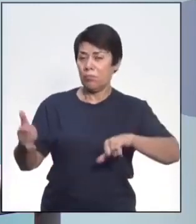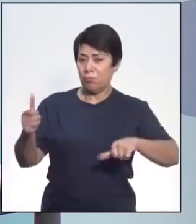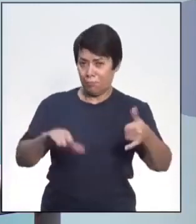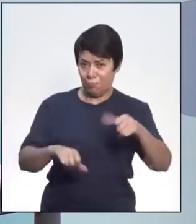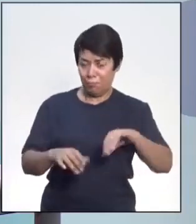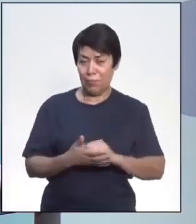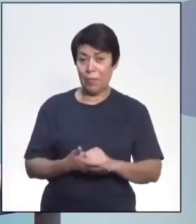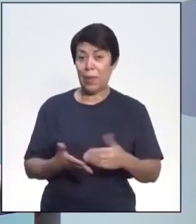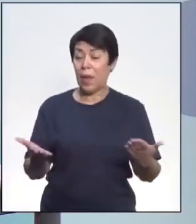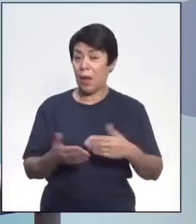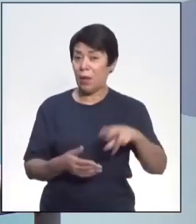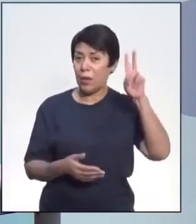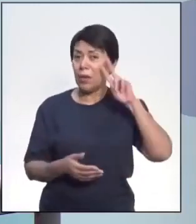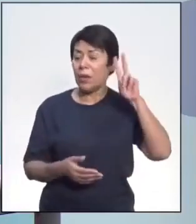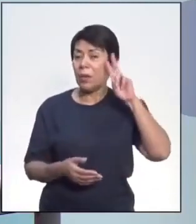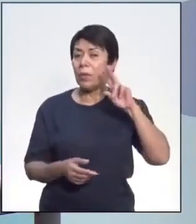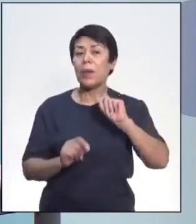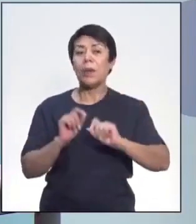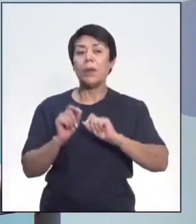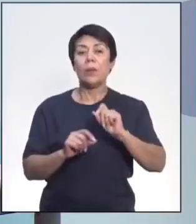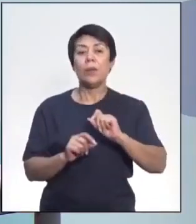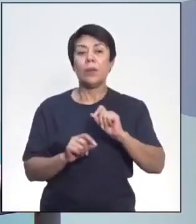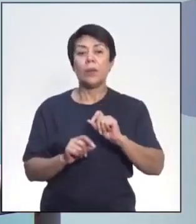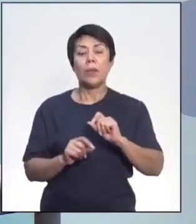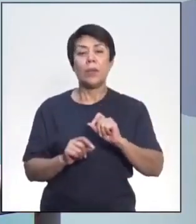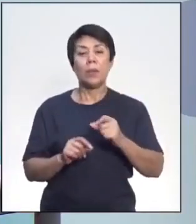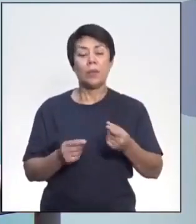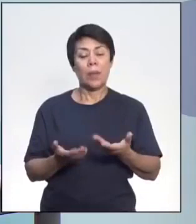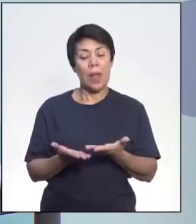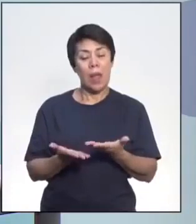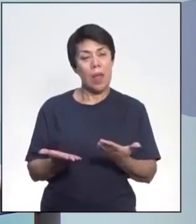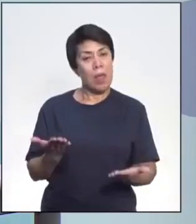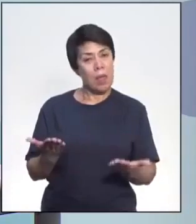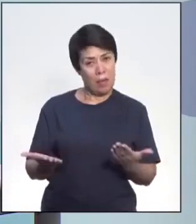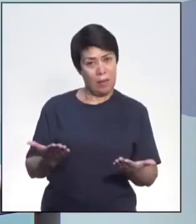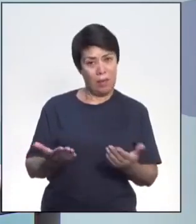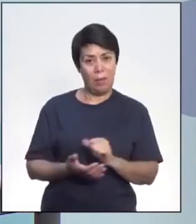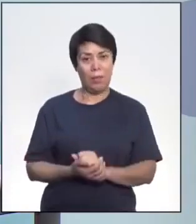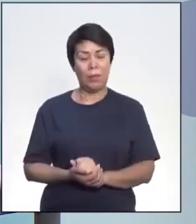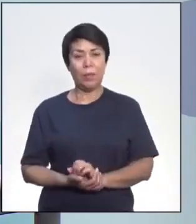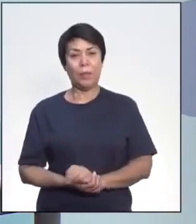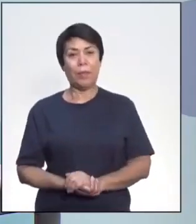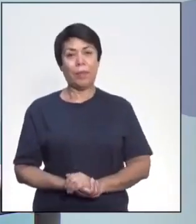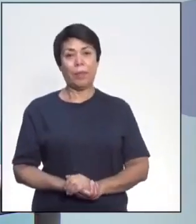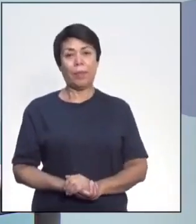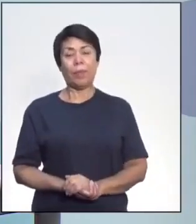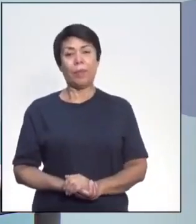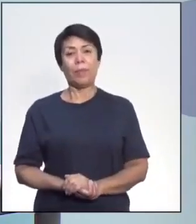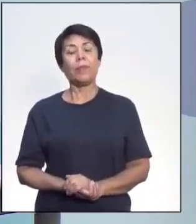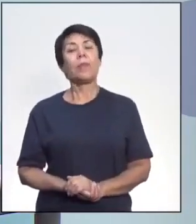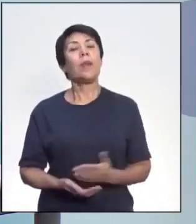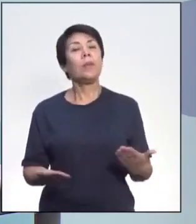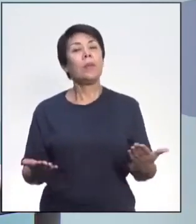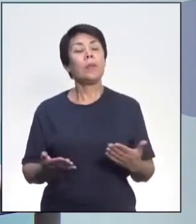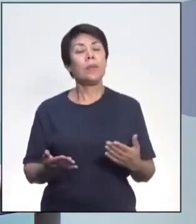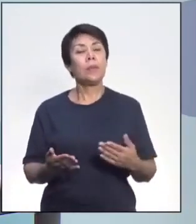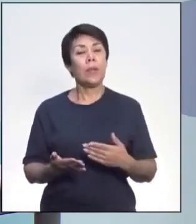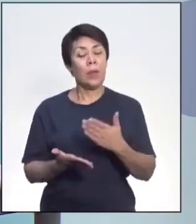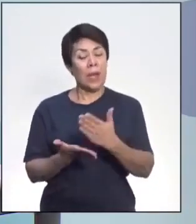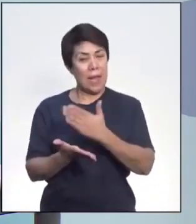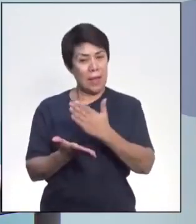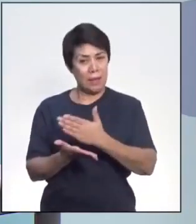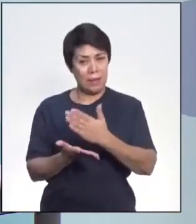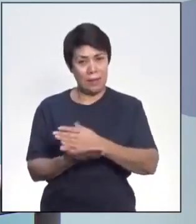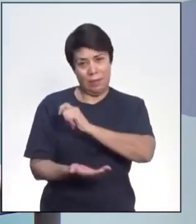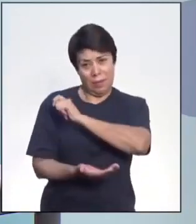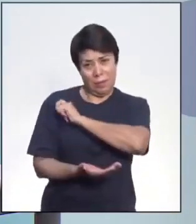agora retomar um pouquinho da constante de equilíbrio, né? Vendo aqui. Para isso, eu vou usar o caderno do aluno